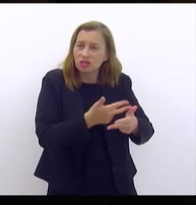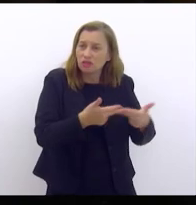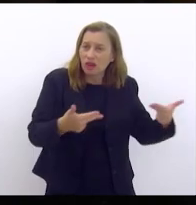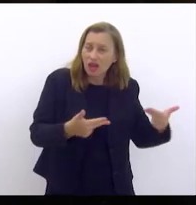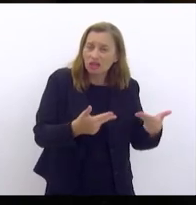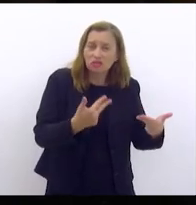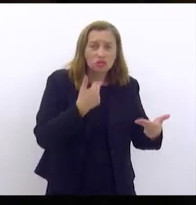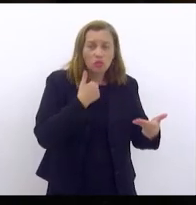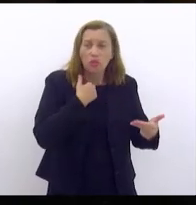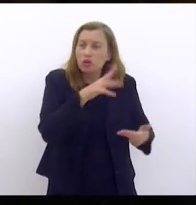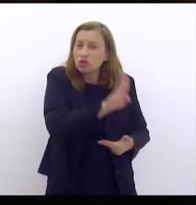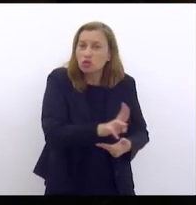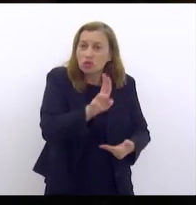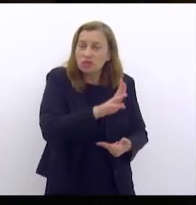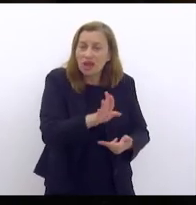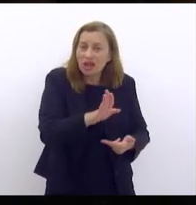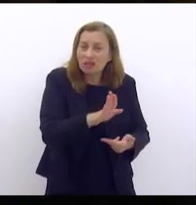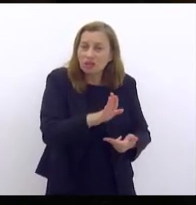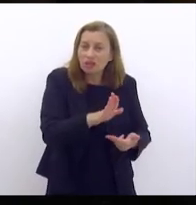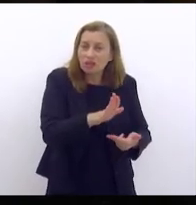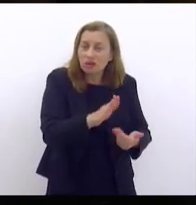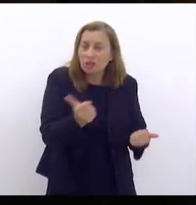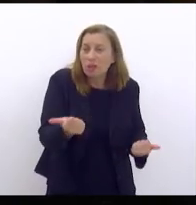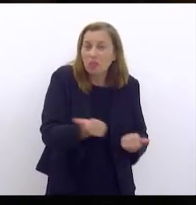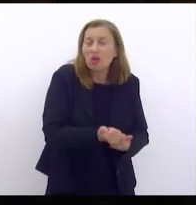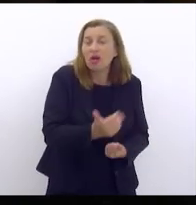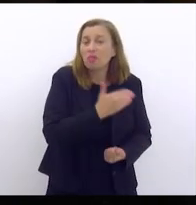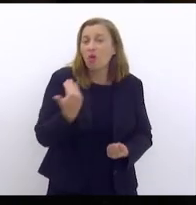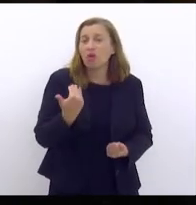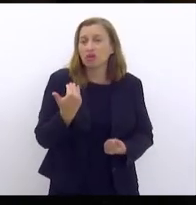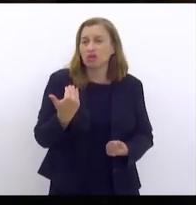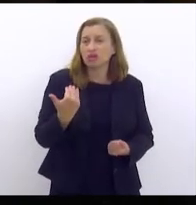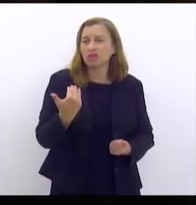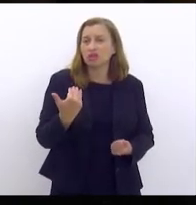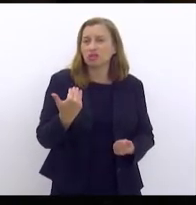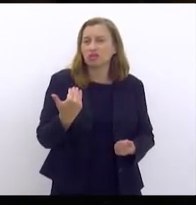para propiciar a morte, desespero,